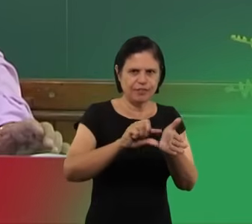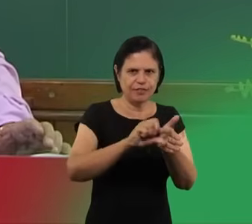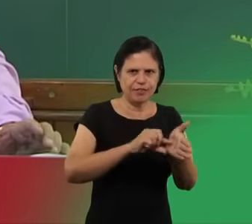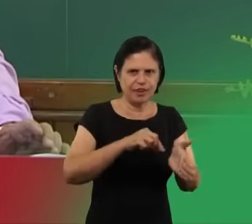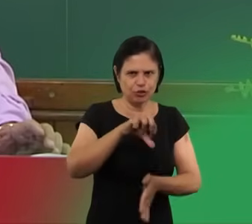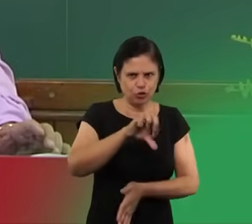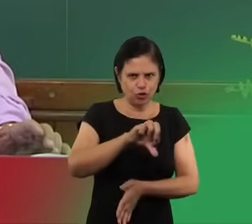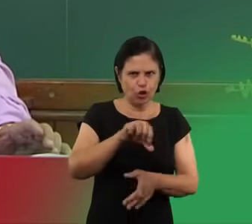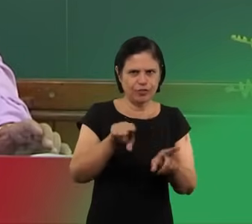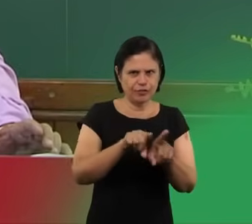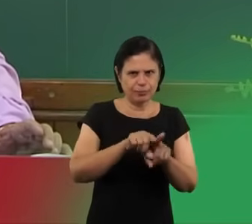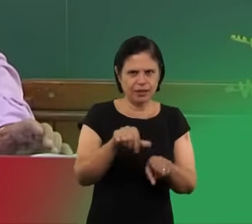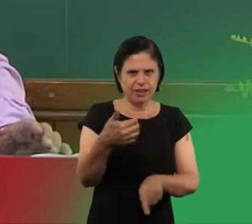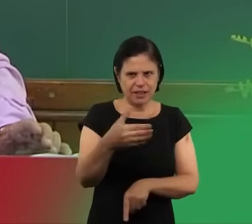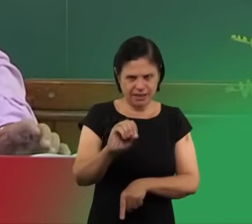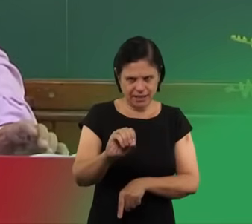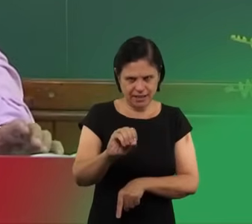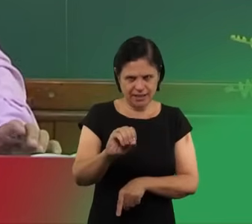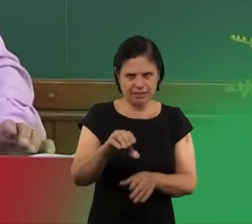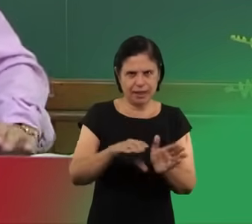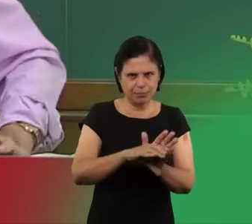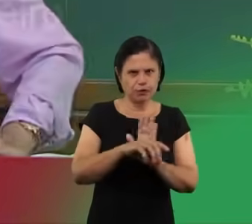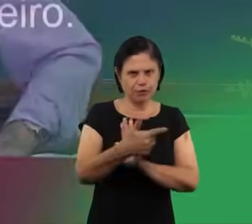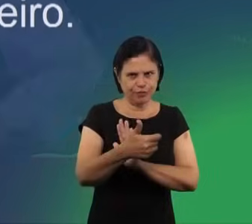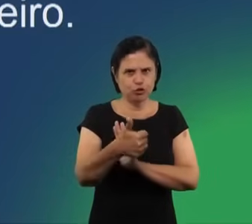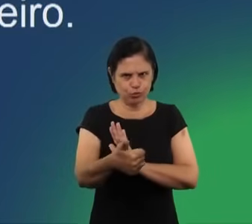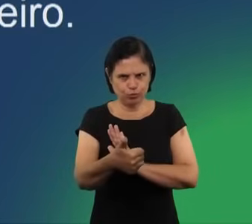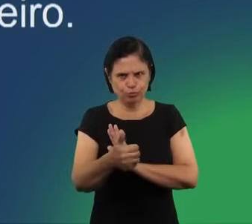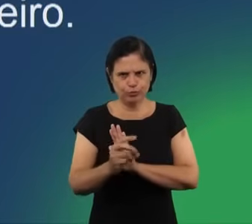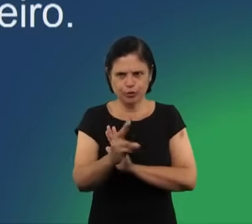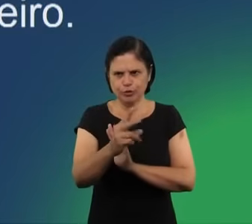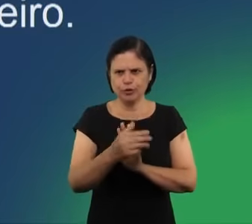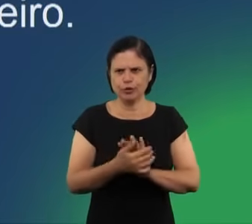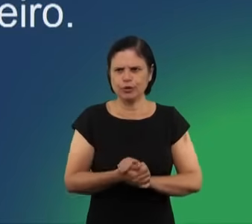mesmo capítulo. Estamos no capítulo 21 ainda.